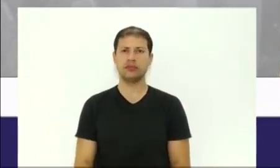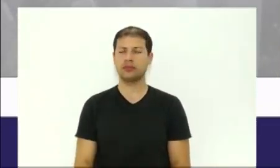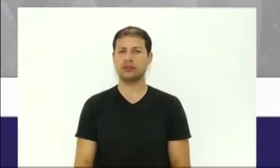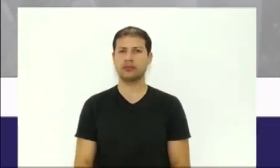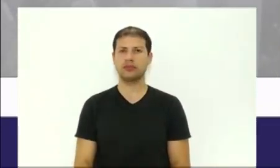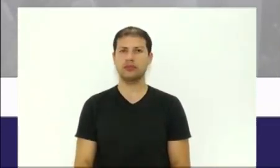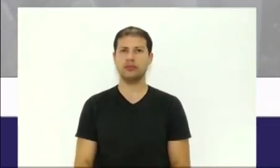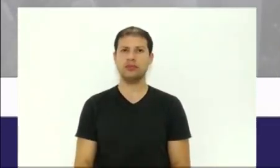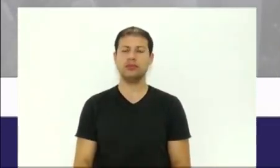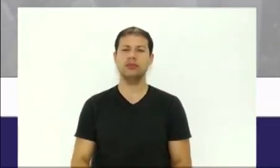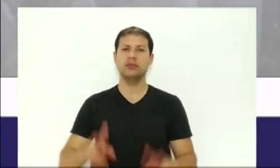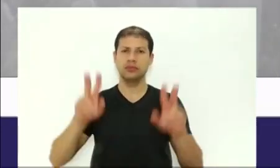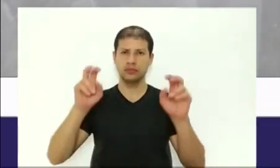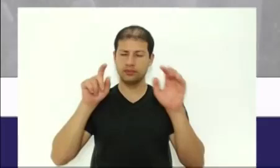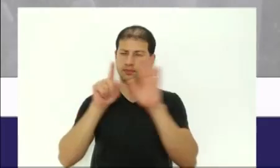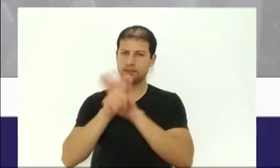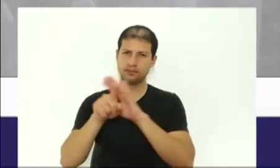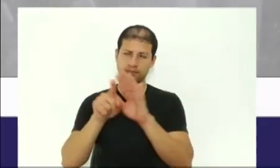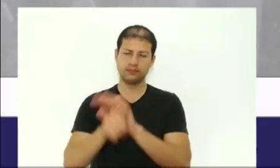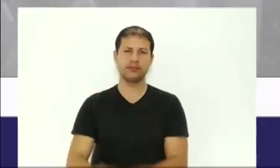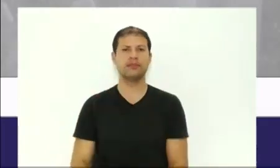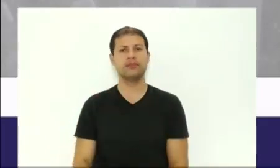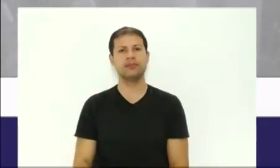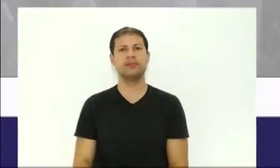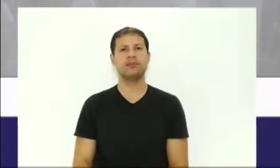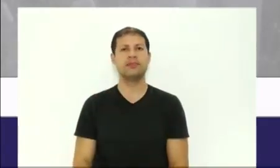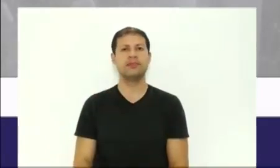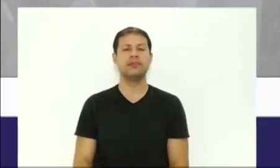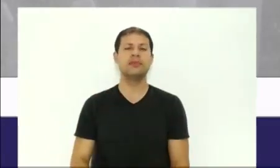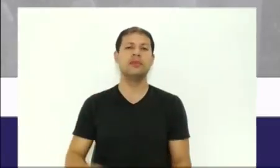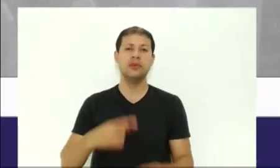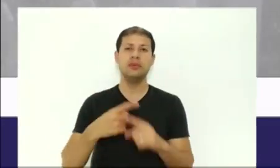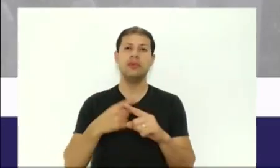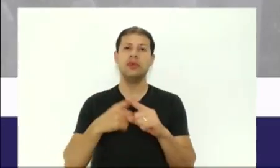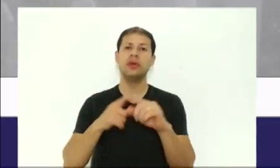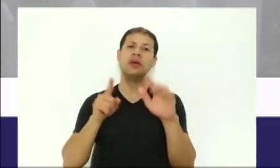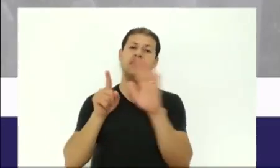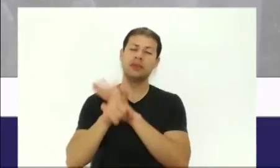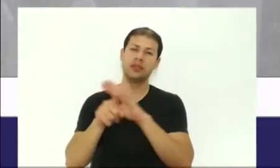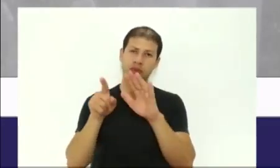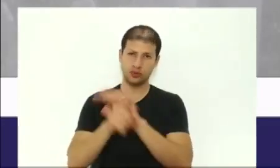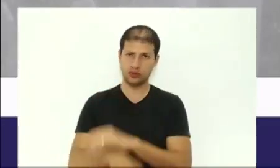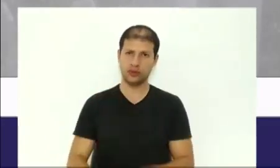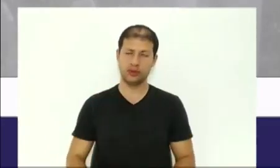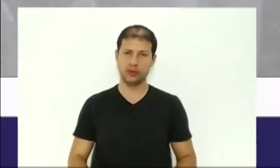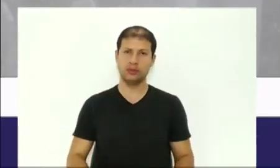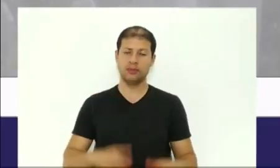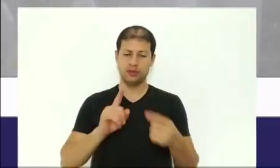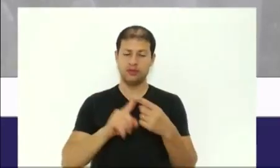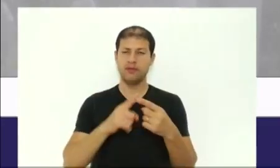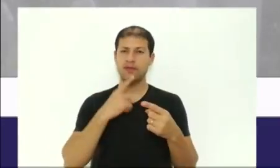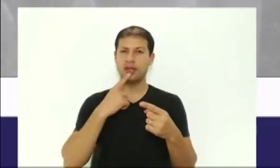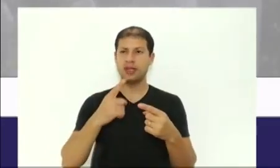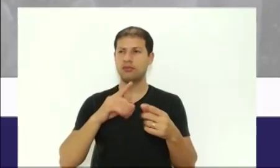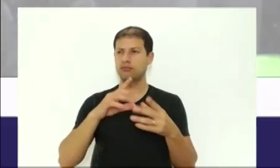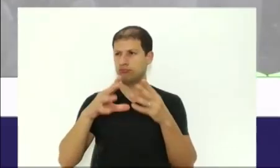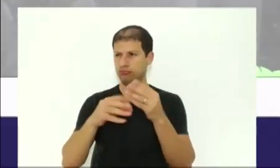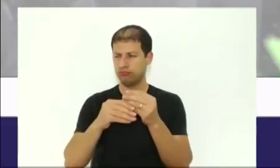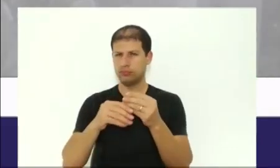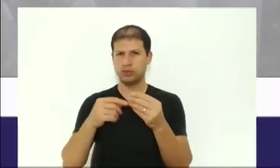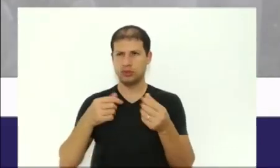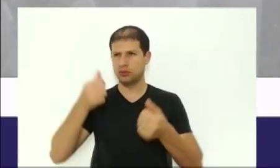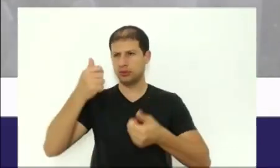sobre as perguntas. E por que essas perguntas? Primeiro, vamos dizer que, complementando a exposição do